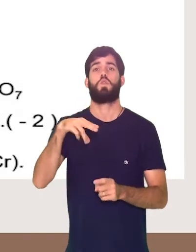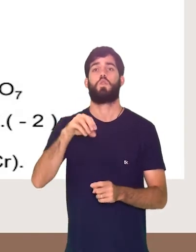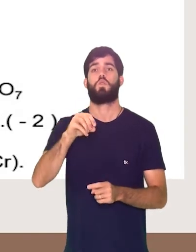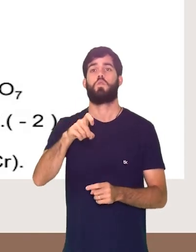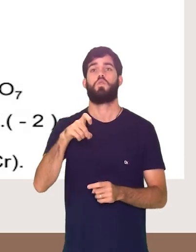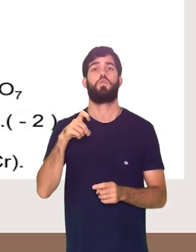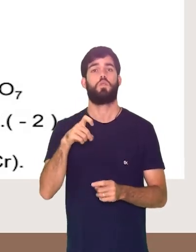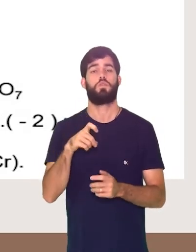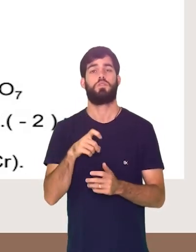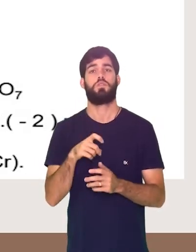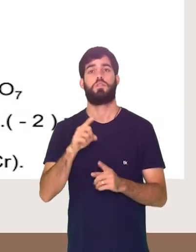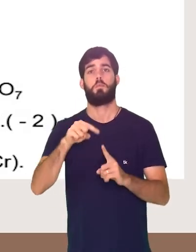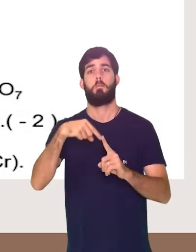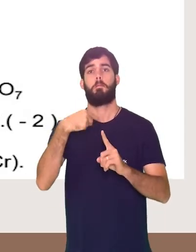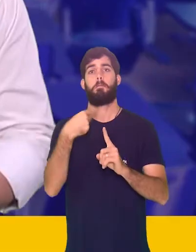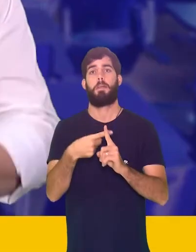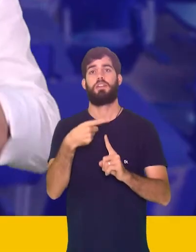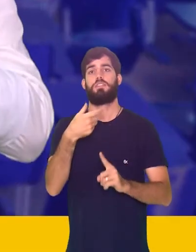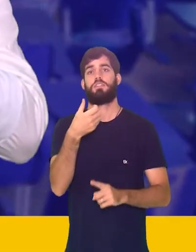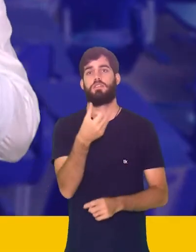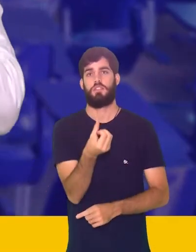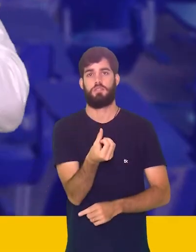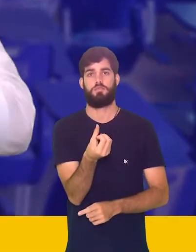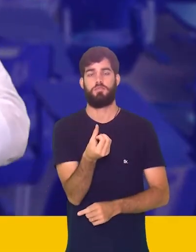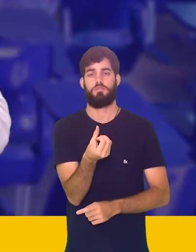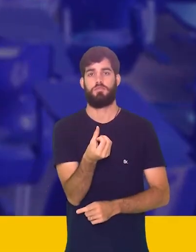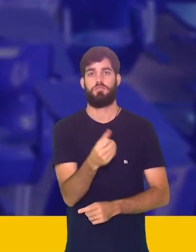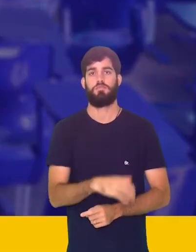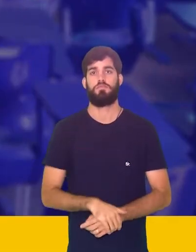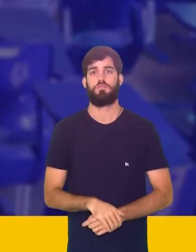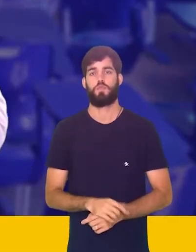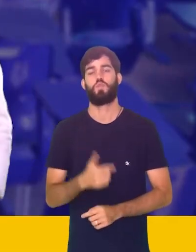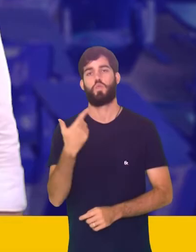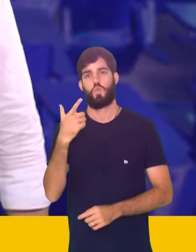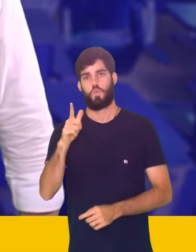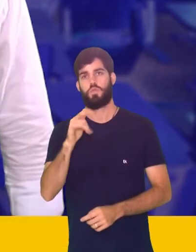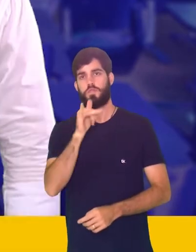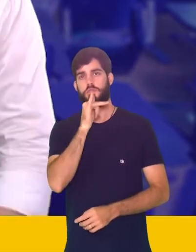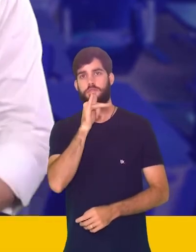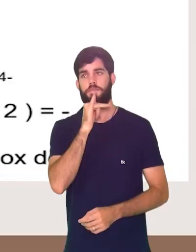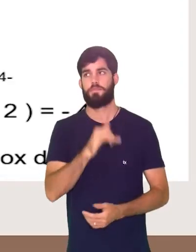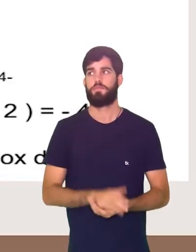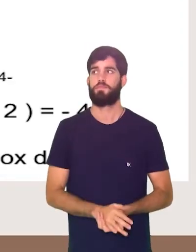do cromo é mais 6. Tá certo? Mais um exemplo para a gente ver.